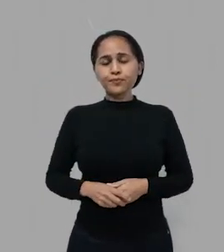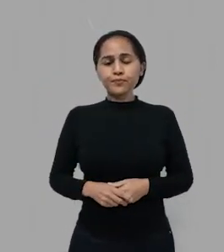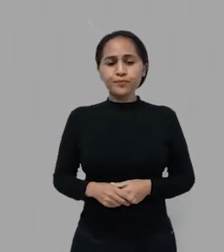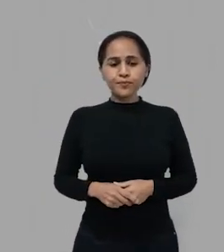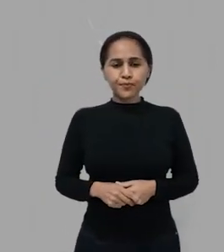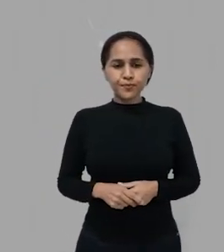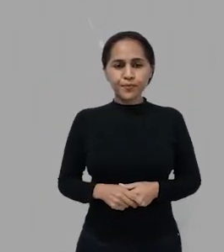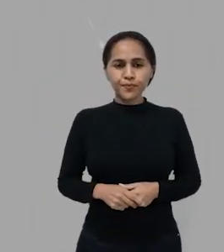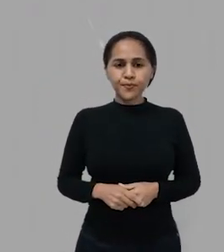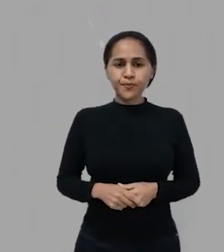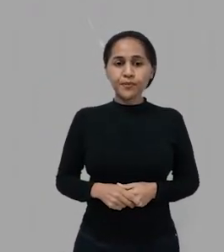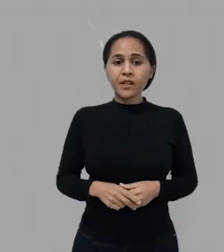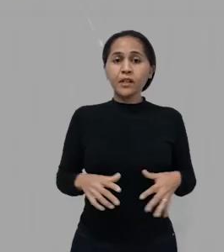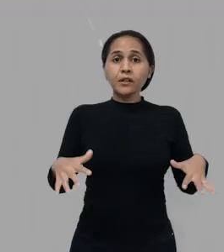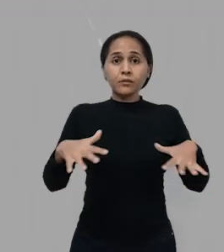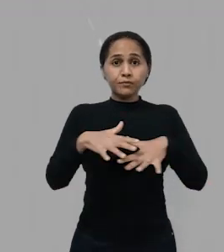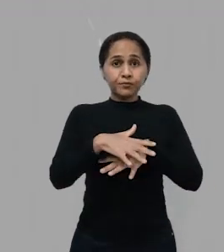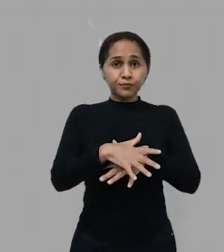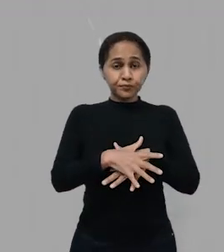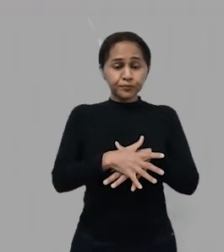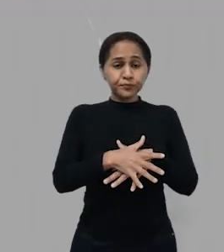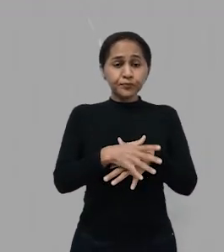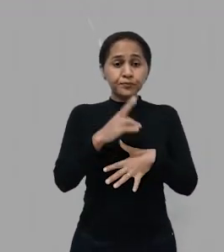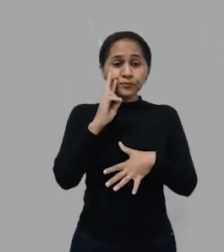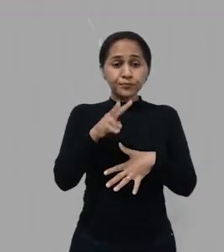Bom, a isomeria em especial,